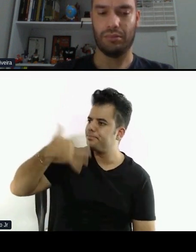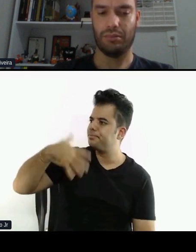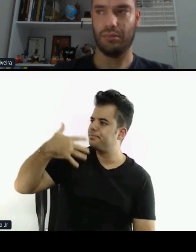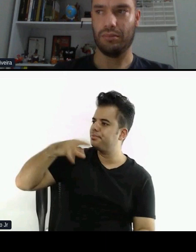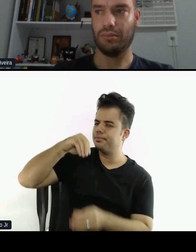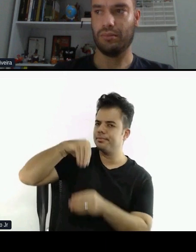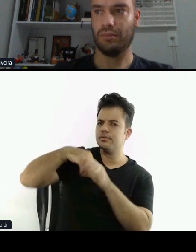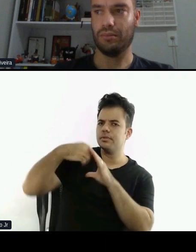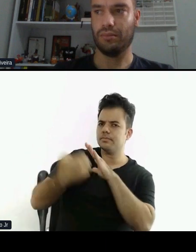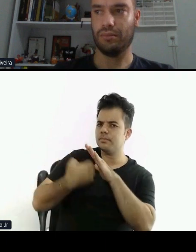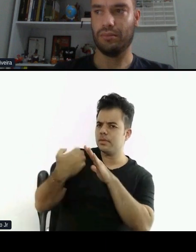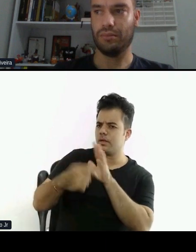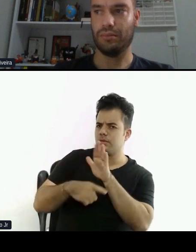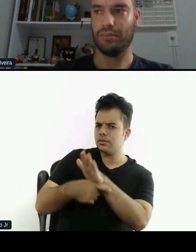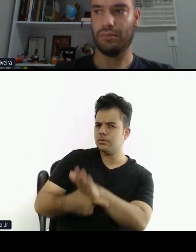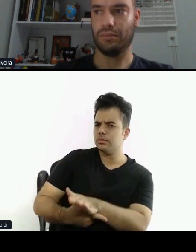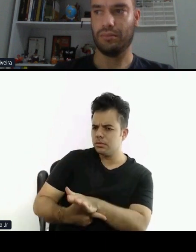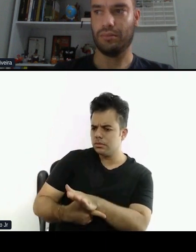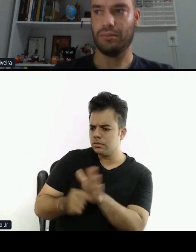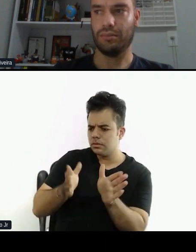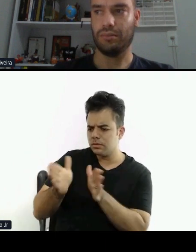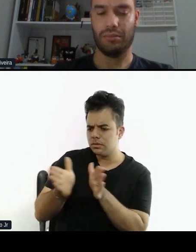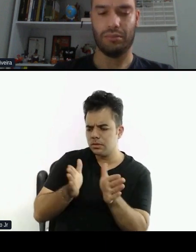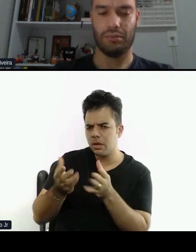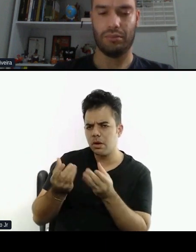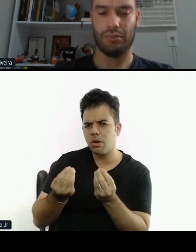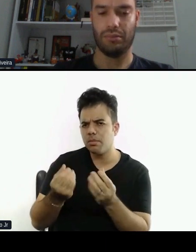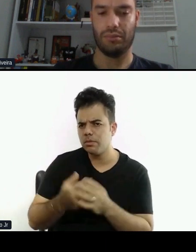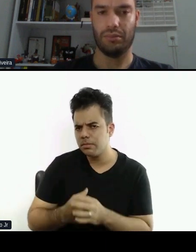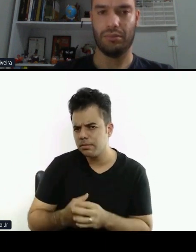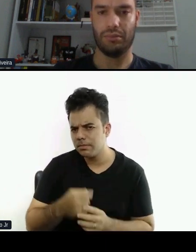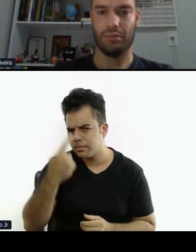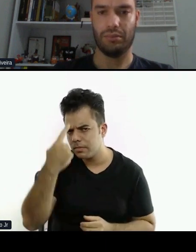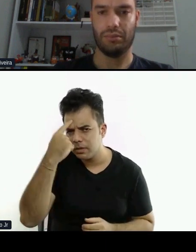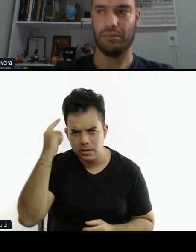O que vocês pensam sobre esse viés?